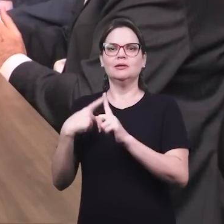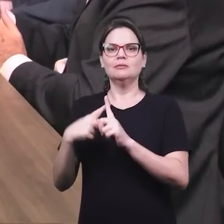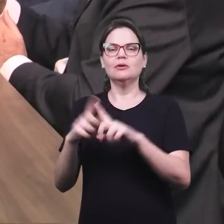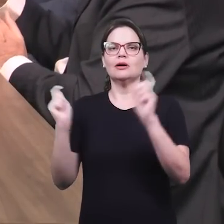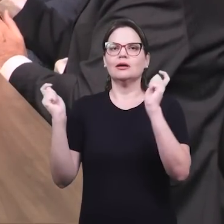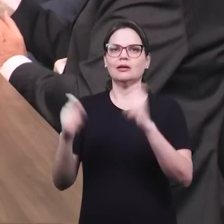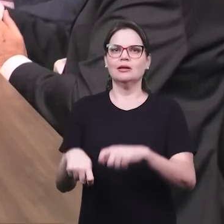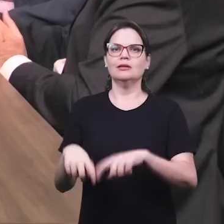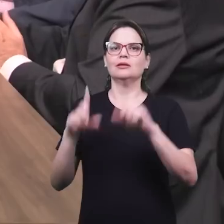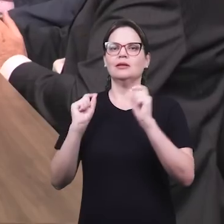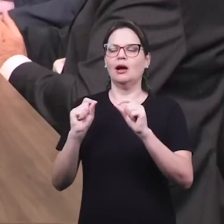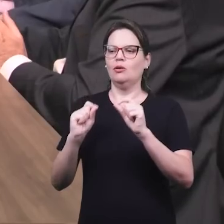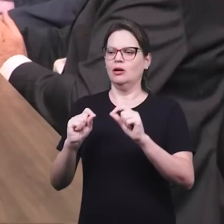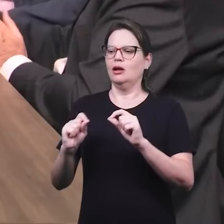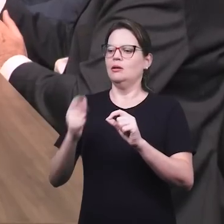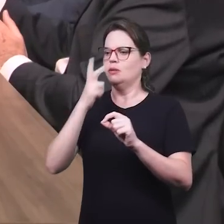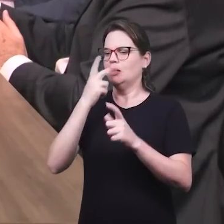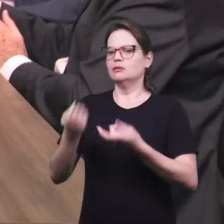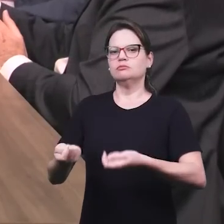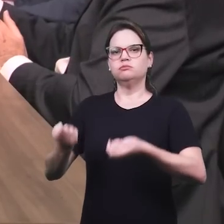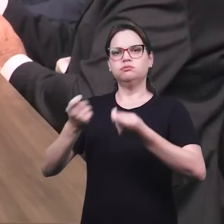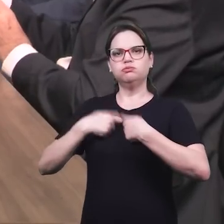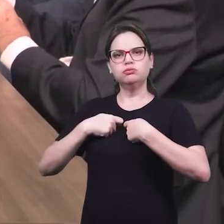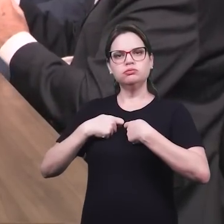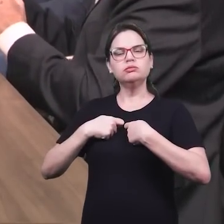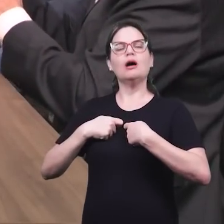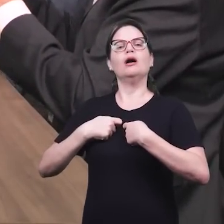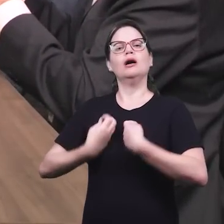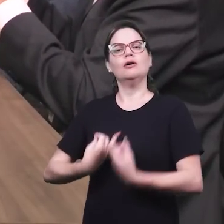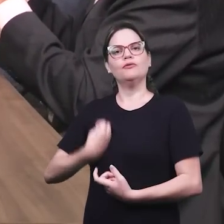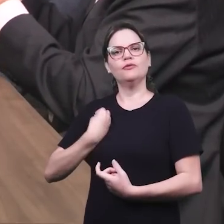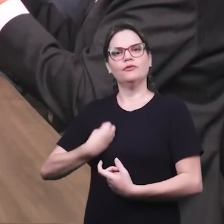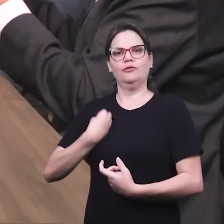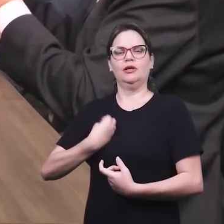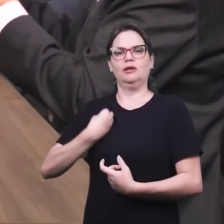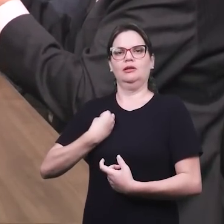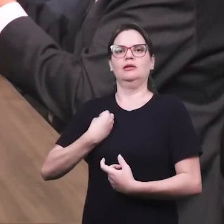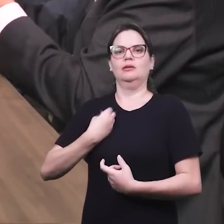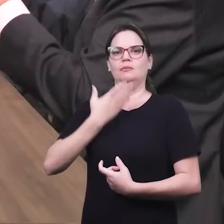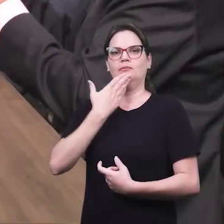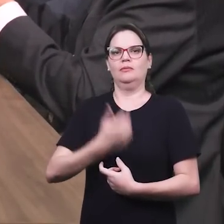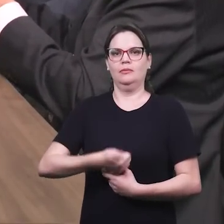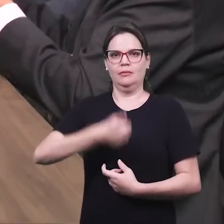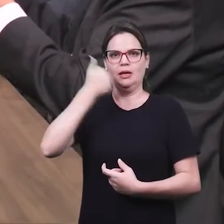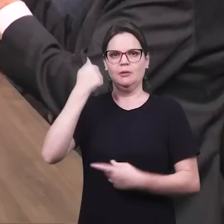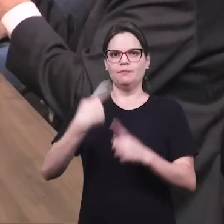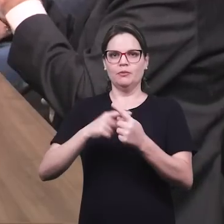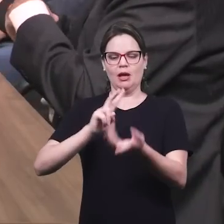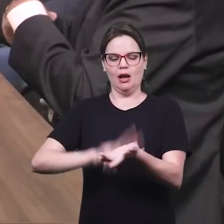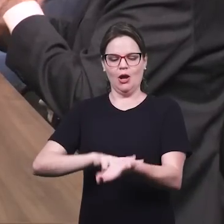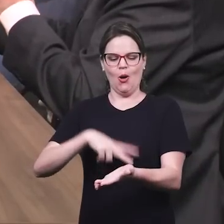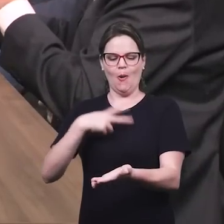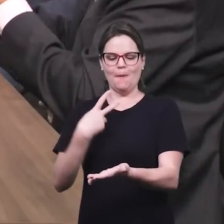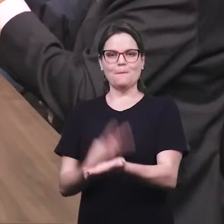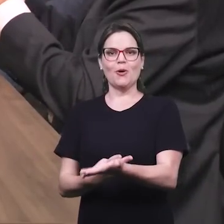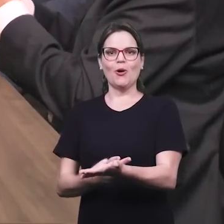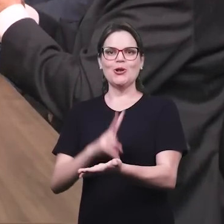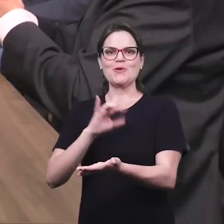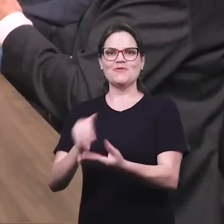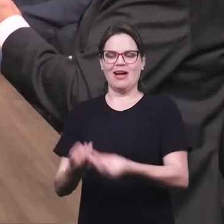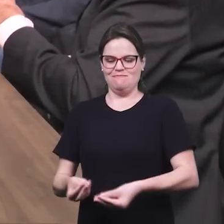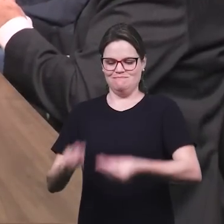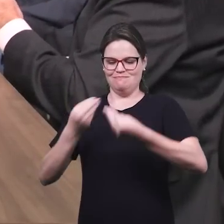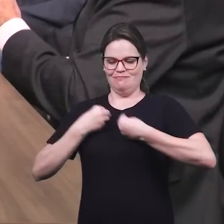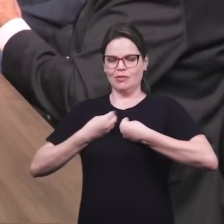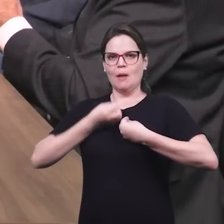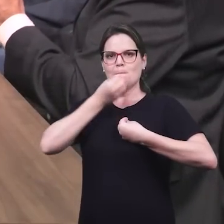gerou favoravelmente uma vida em que o cérebro vai liberar hormônios que são de criatividade, de